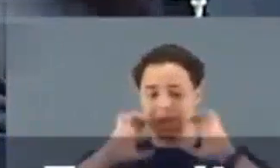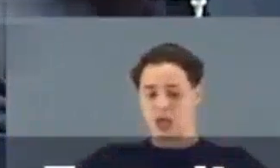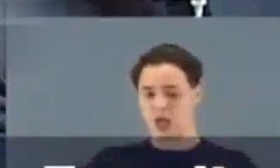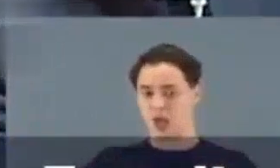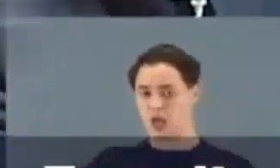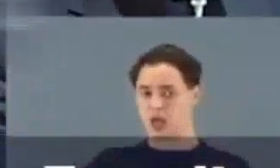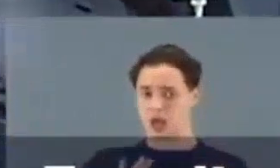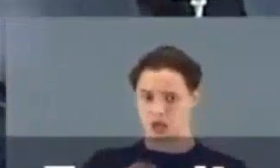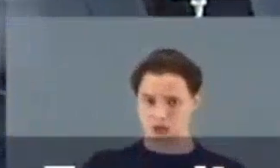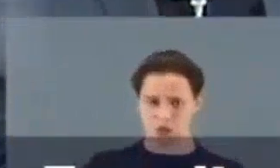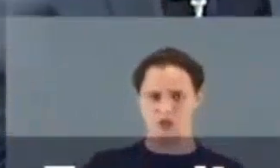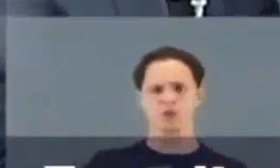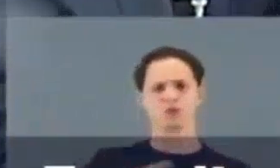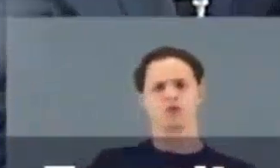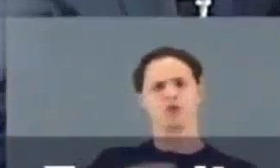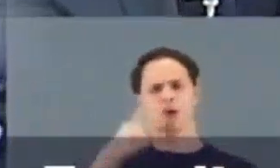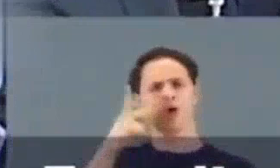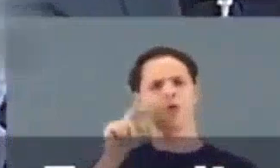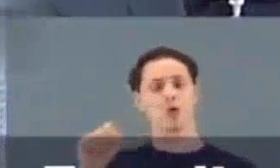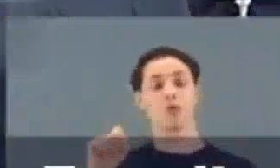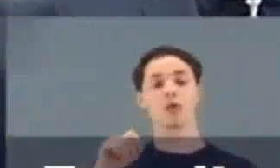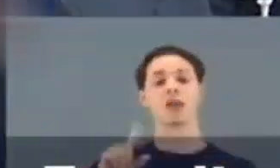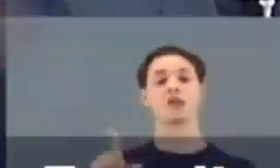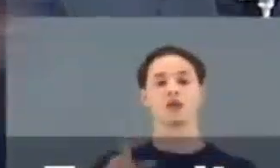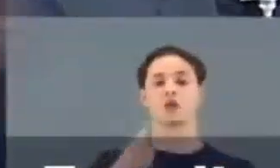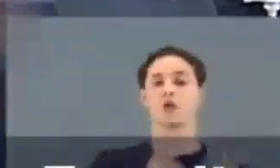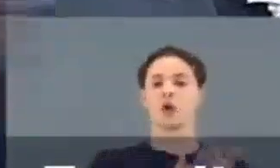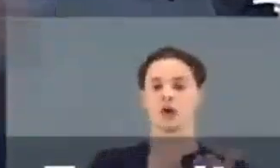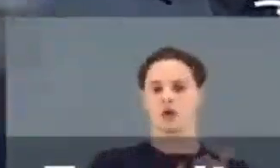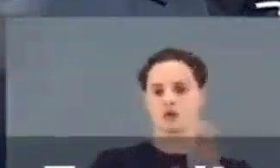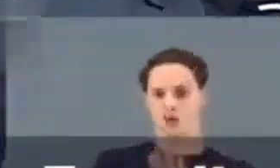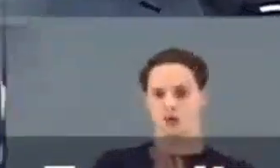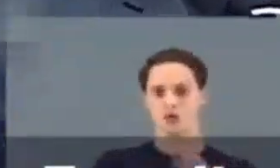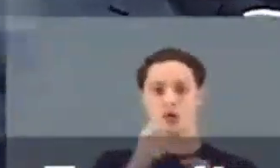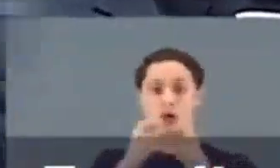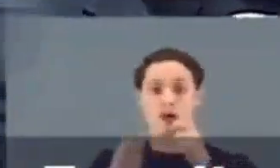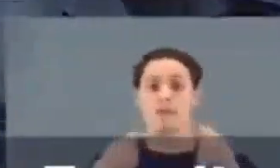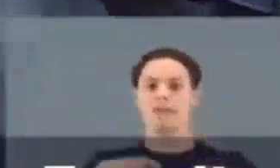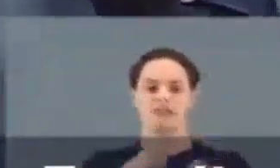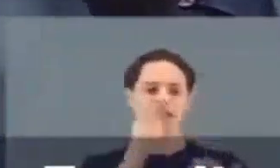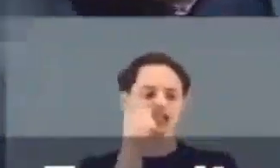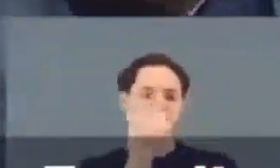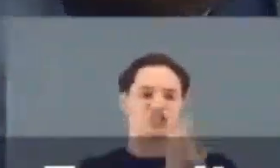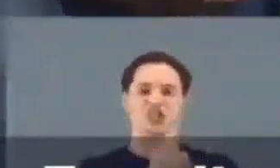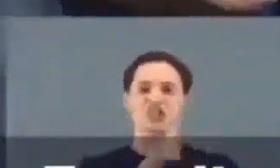lá no Código de Ética do Jornalista? Você tem que checar, inclusive, para